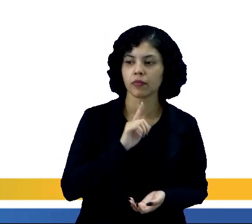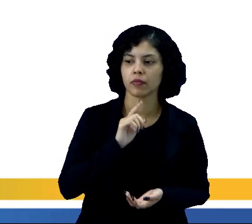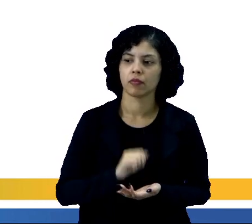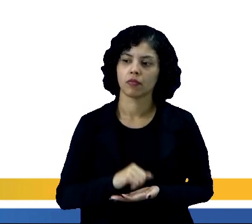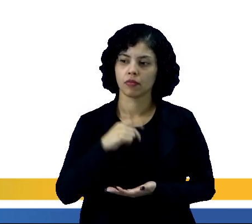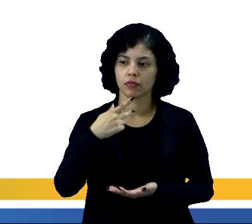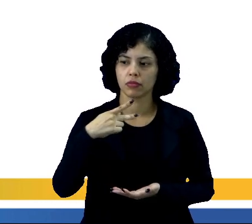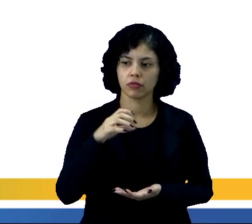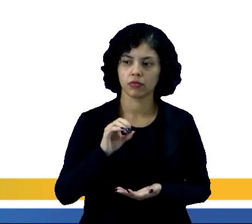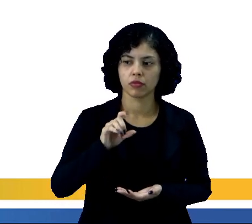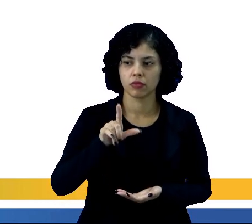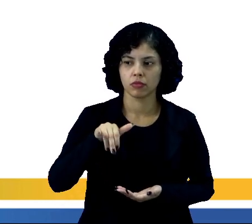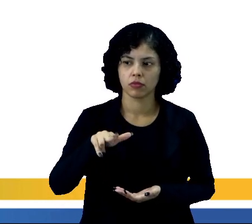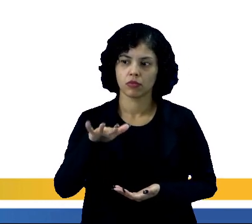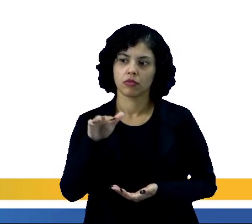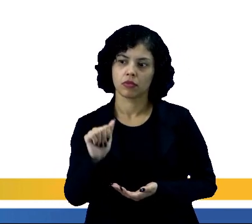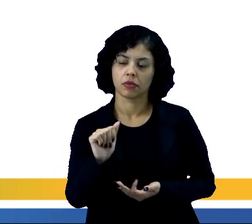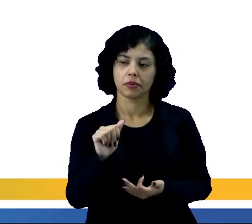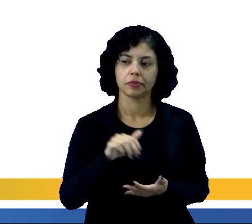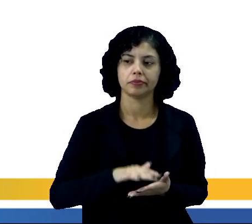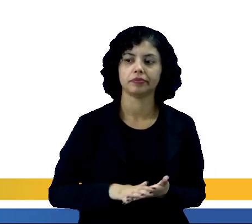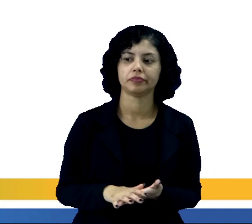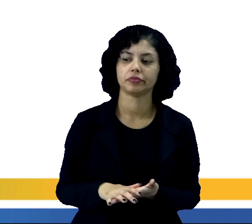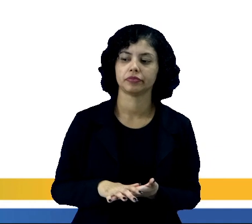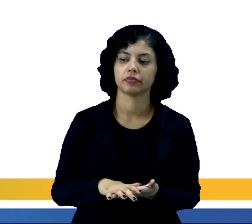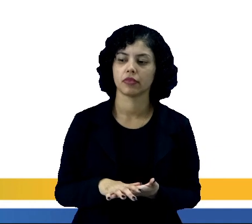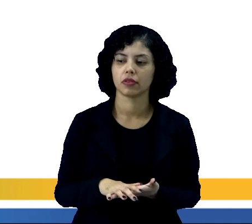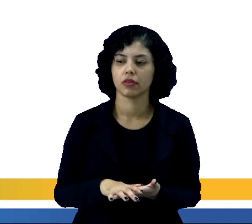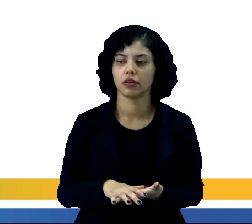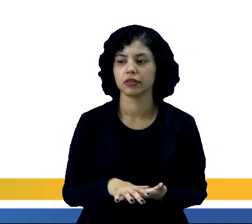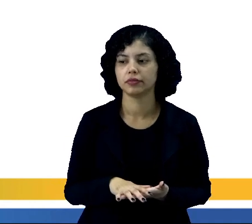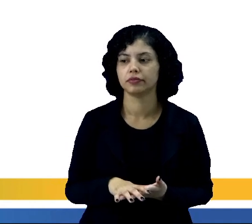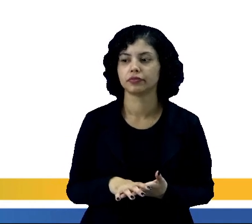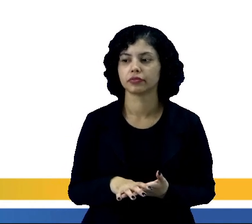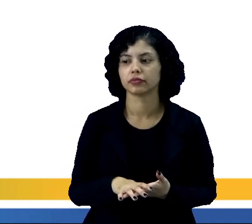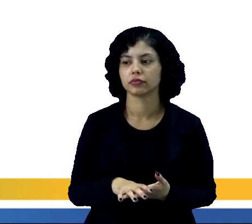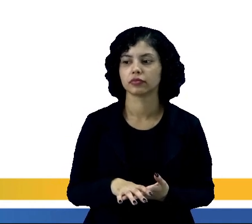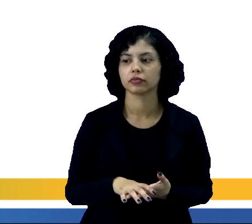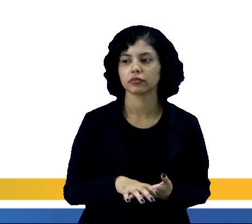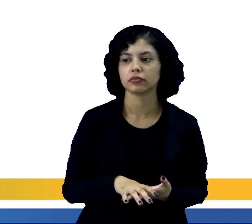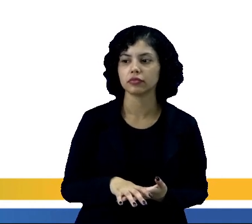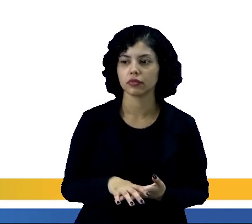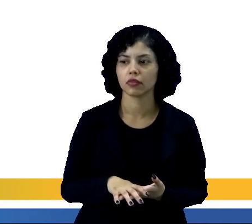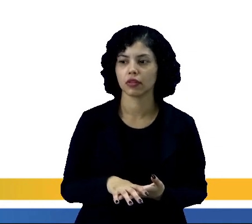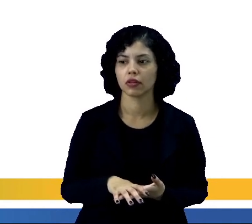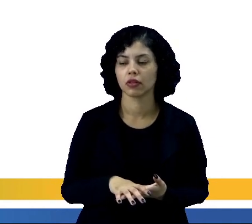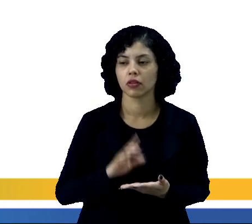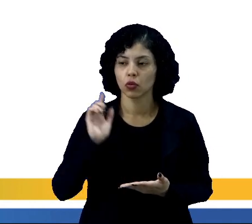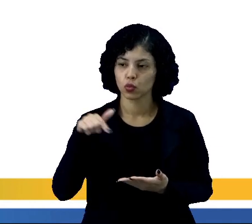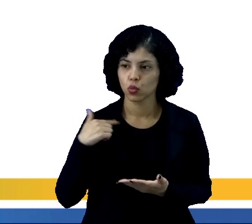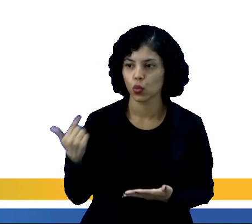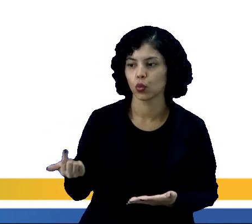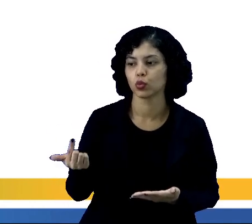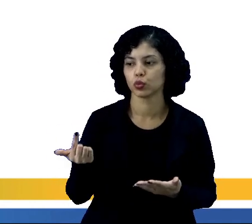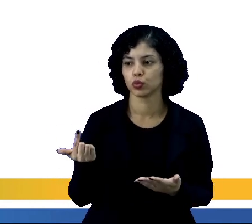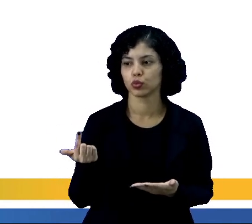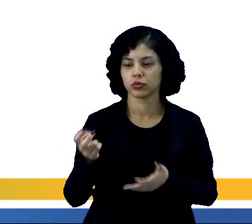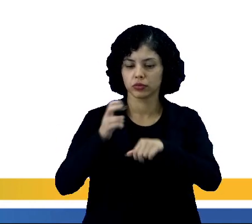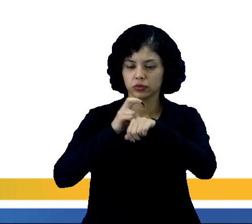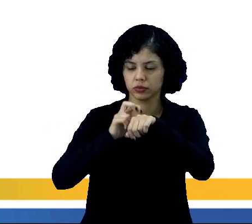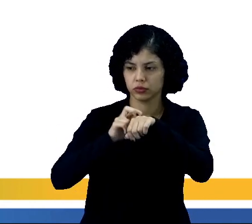aí, Observem os contornos do mapa, O centro da Polônia e ali, do outro lado, em